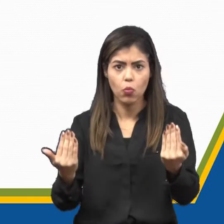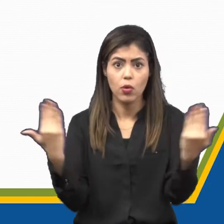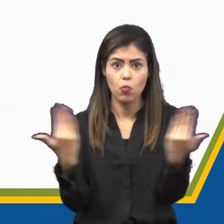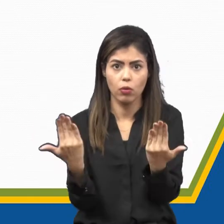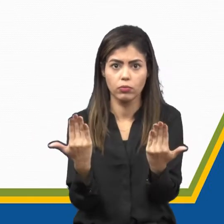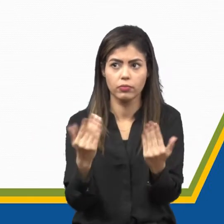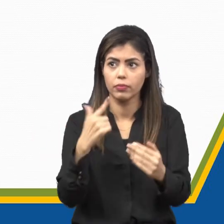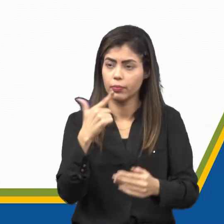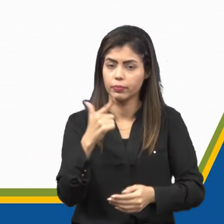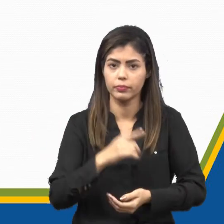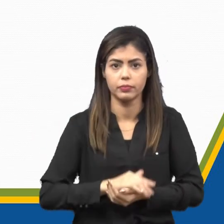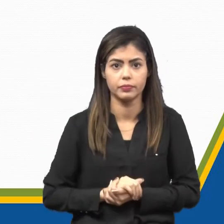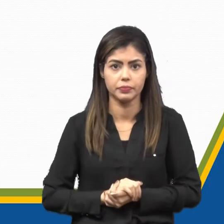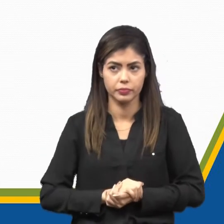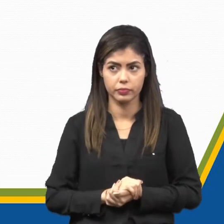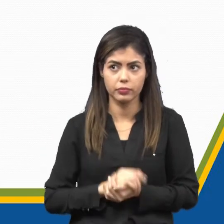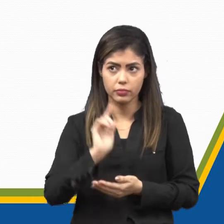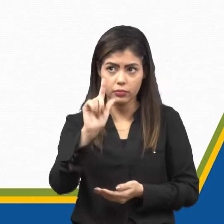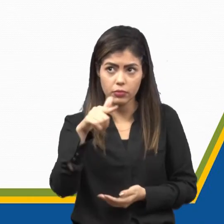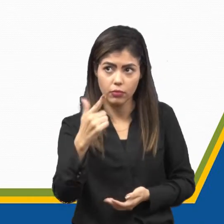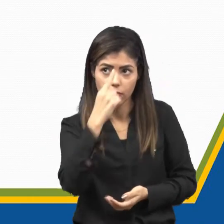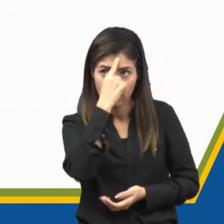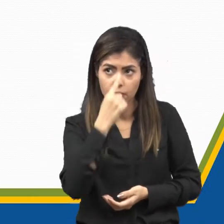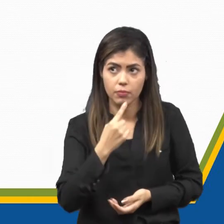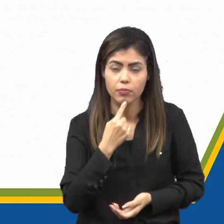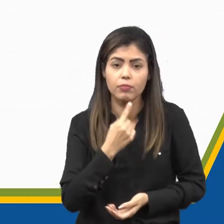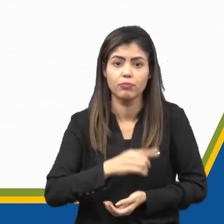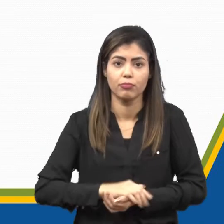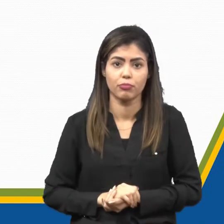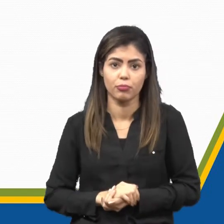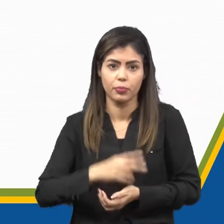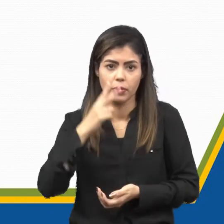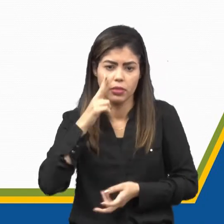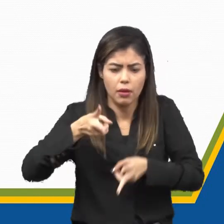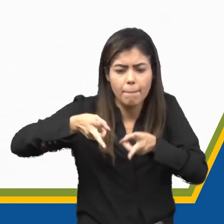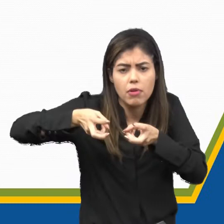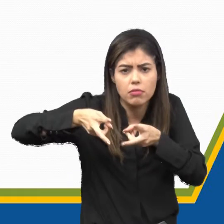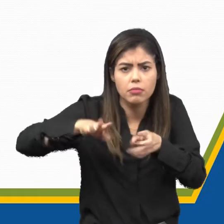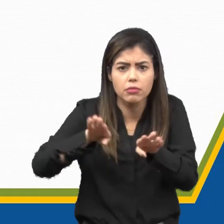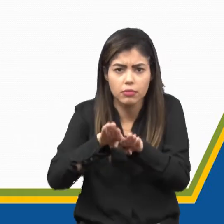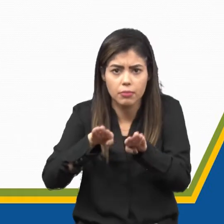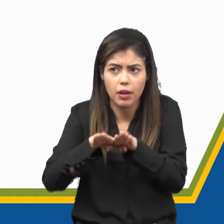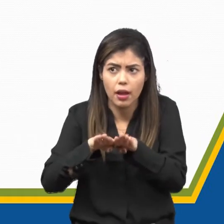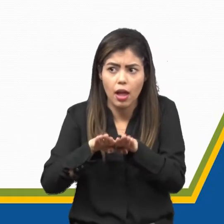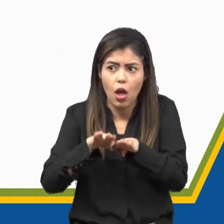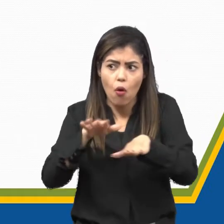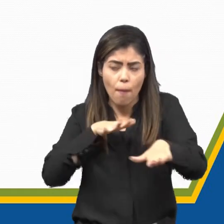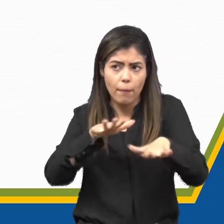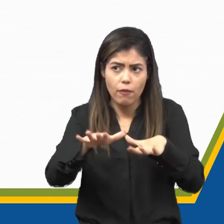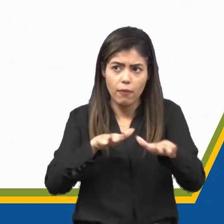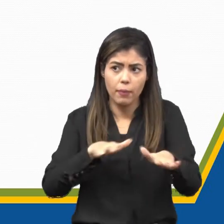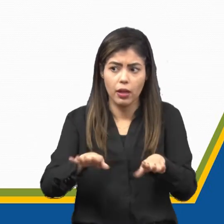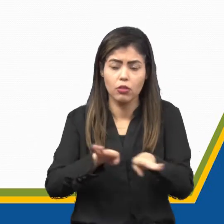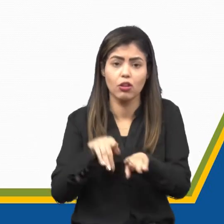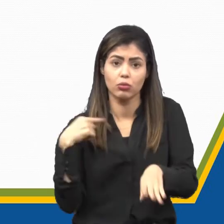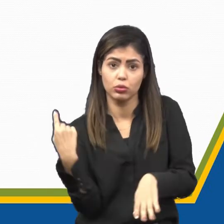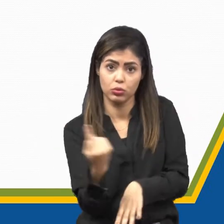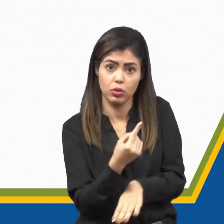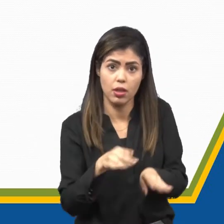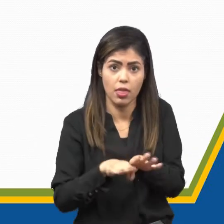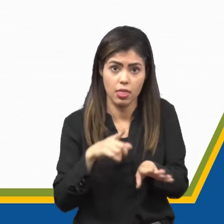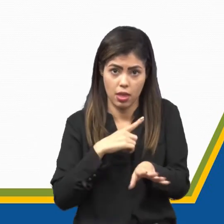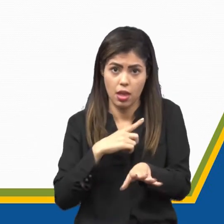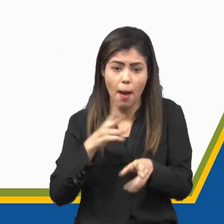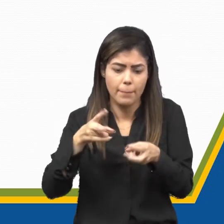por exemplo. Essa outra imagem é só para a gente perceber também essa questão do movimento, o que é que os atores estão